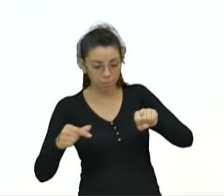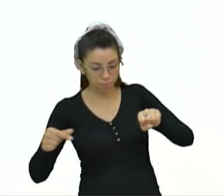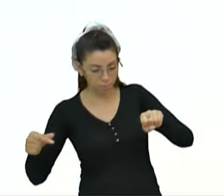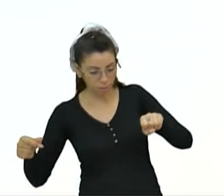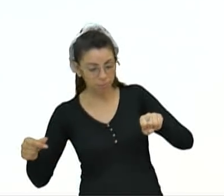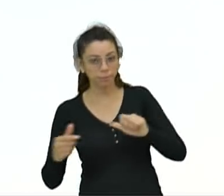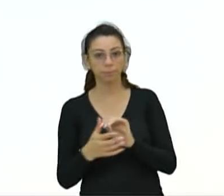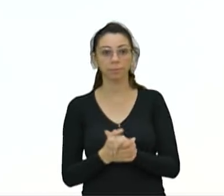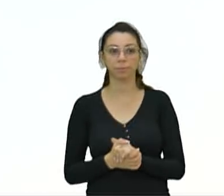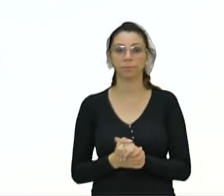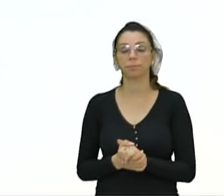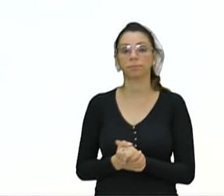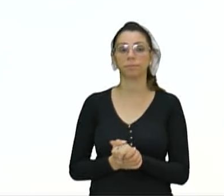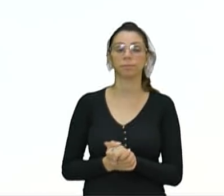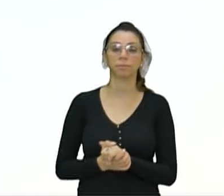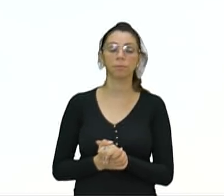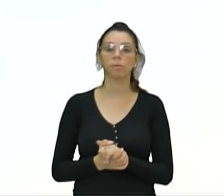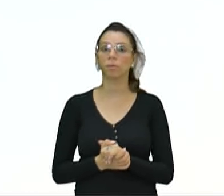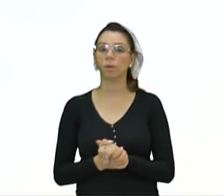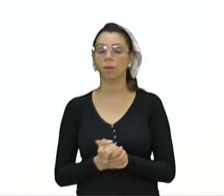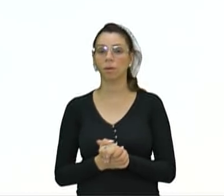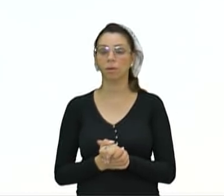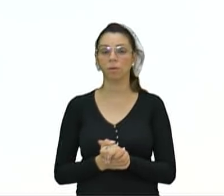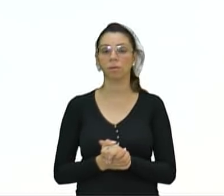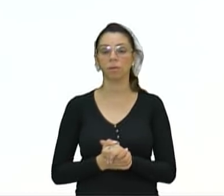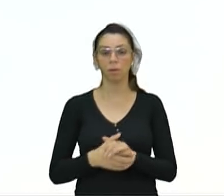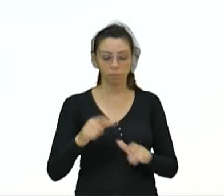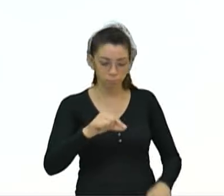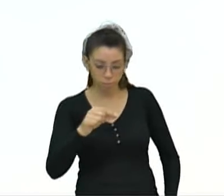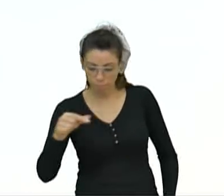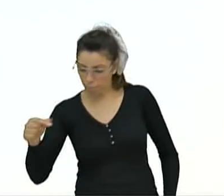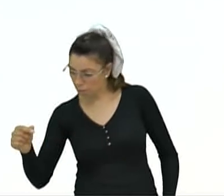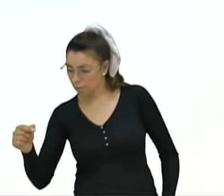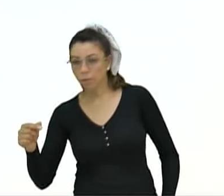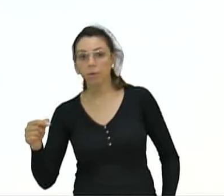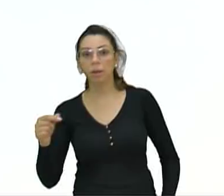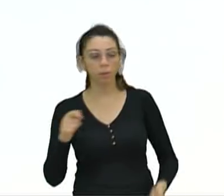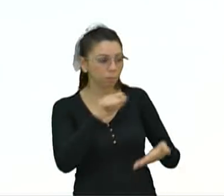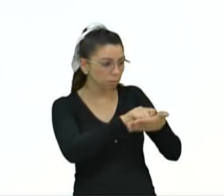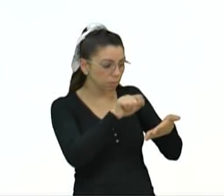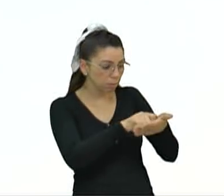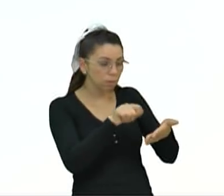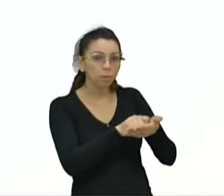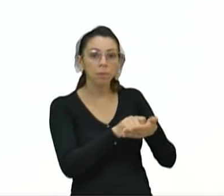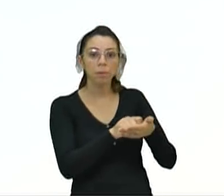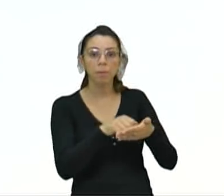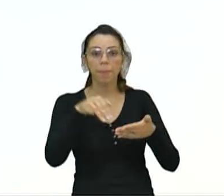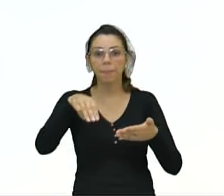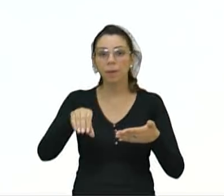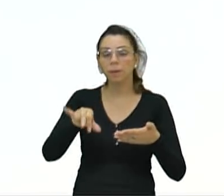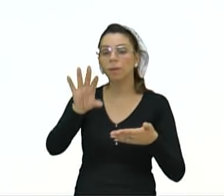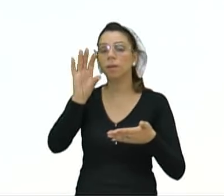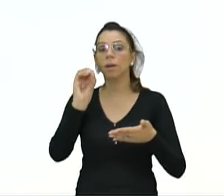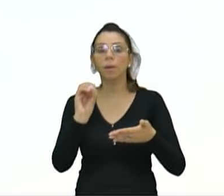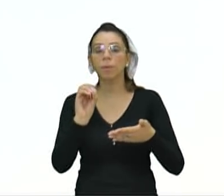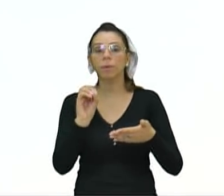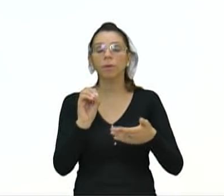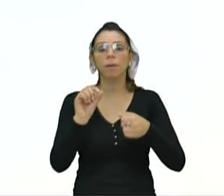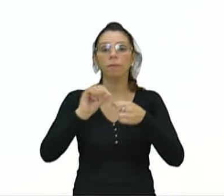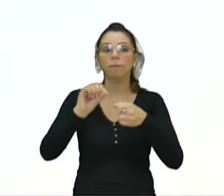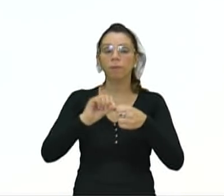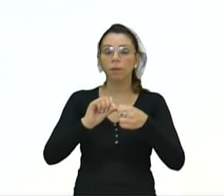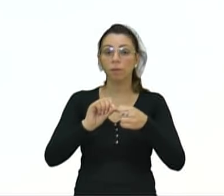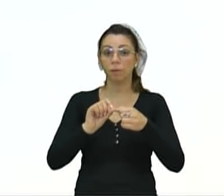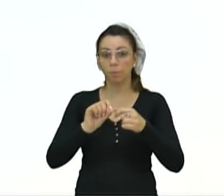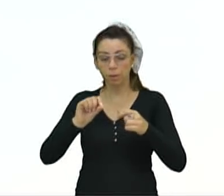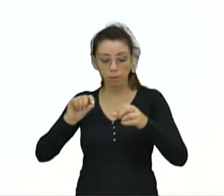metal, certo? Que ele é feito. Então, tirei e registrei lá qual metal que ele é feito. E ele é recolocado na caixa. Olha